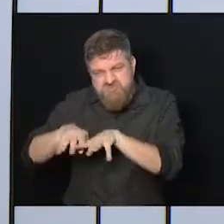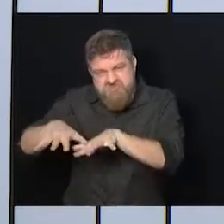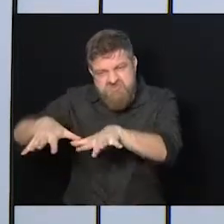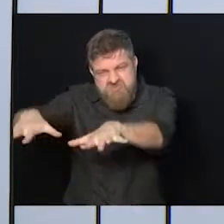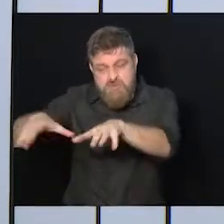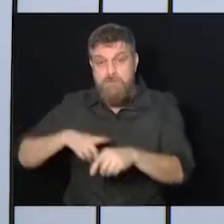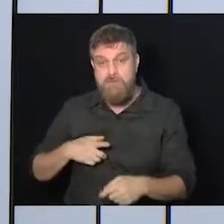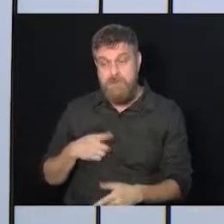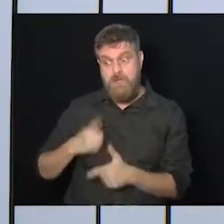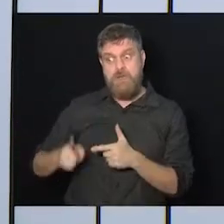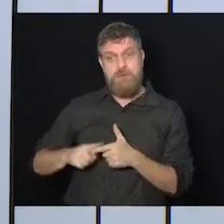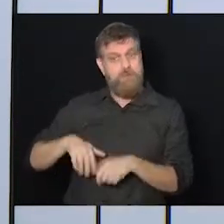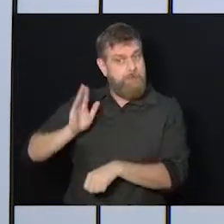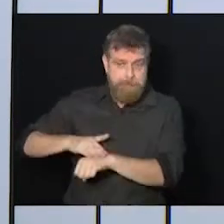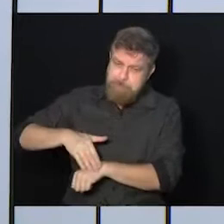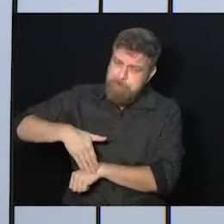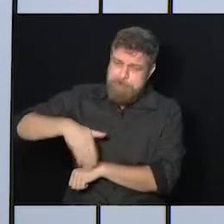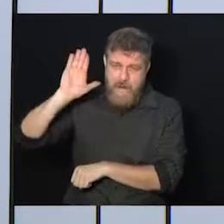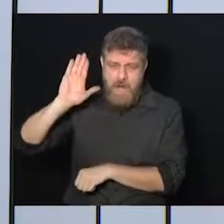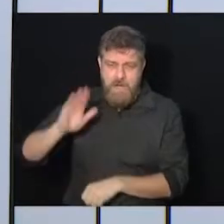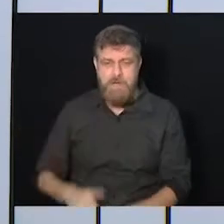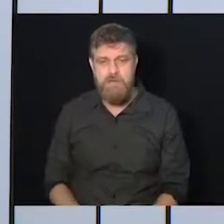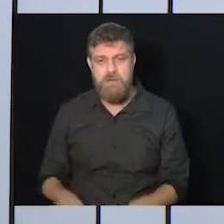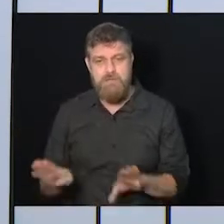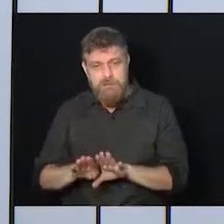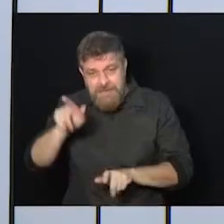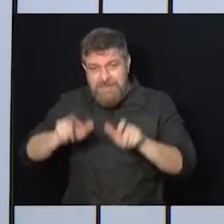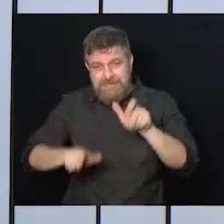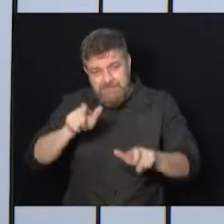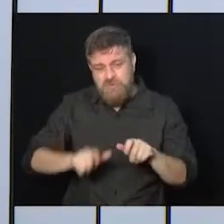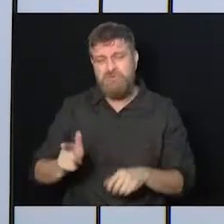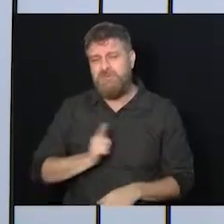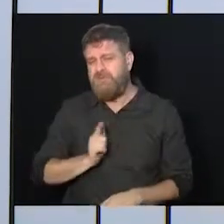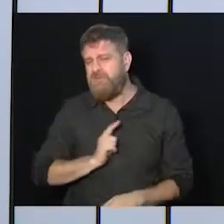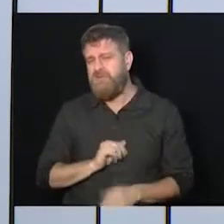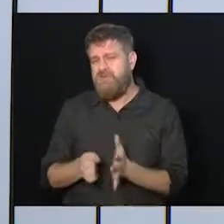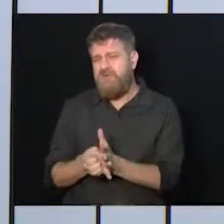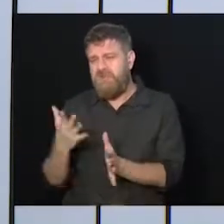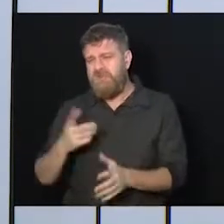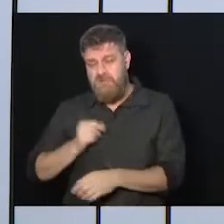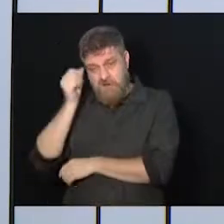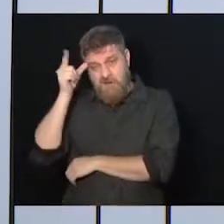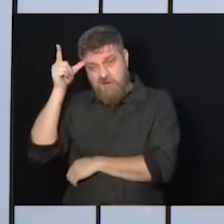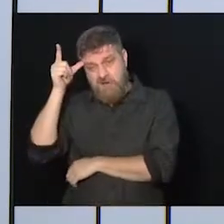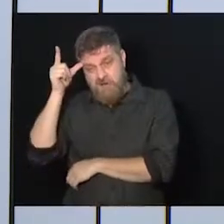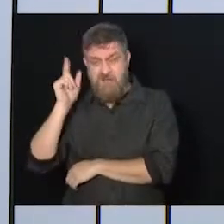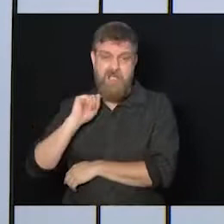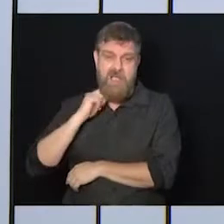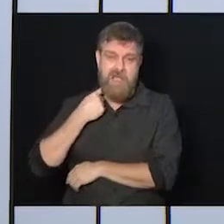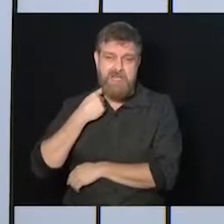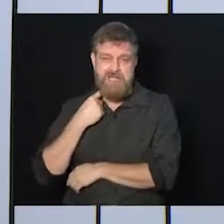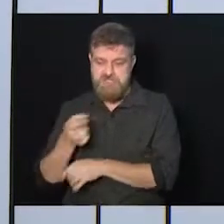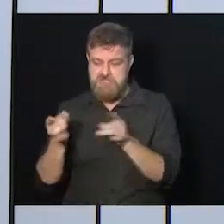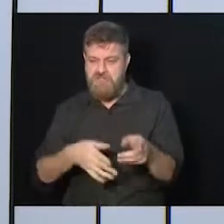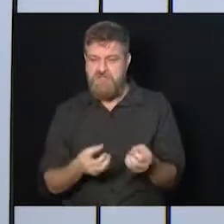mais problemático, né? E ainda, as pessoas ainda têm, às vezes, aquela cultura do lixo, vai lá e queima